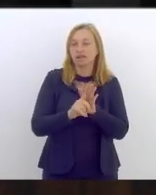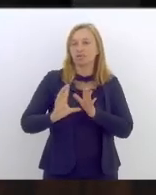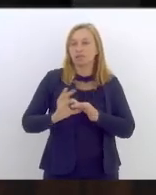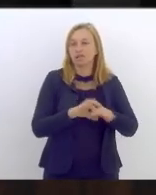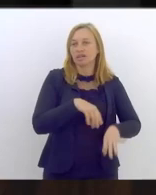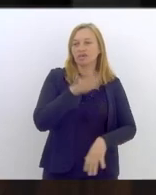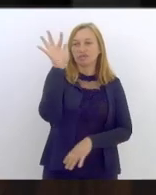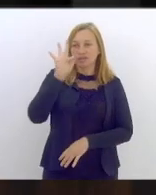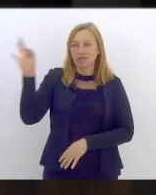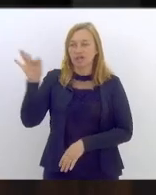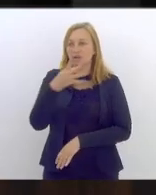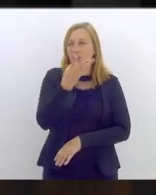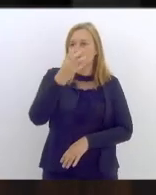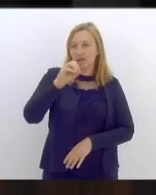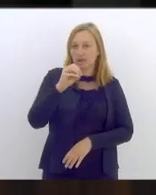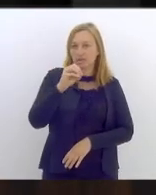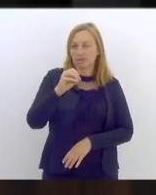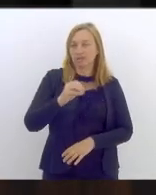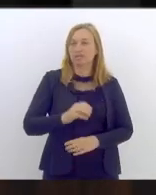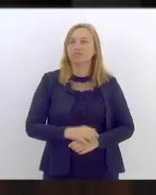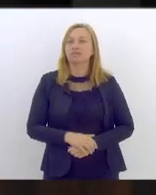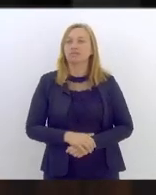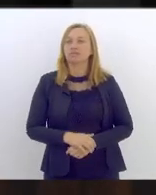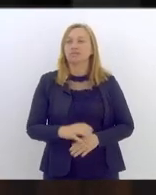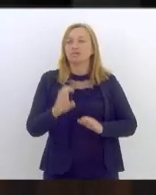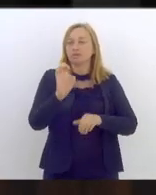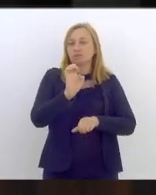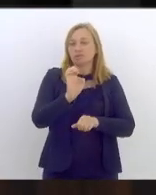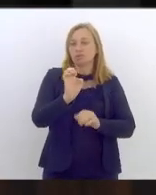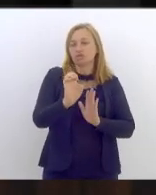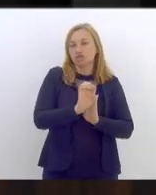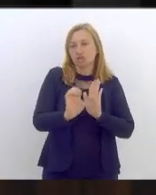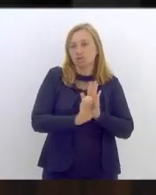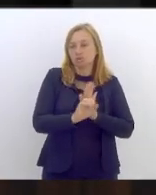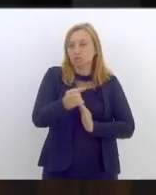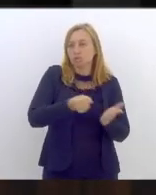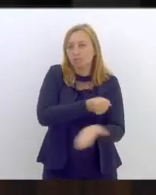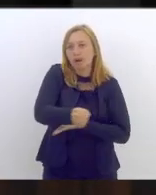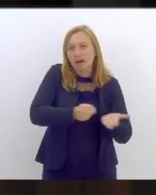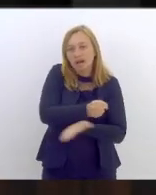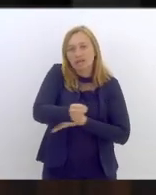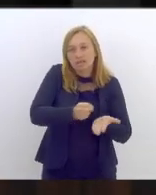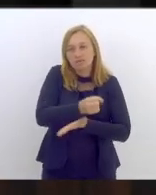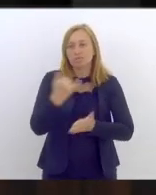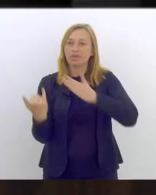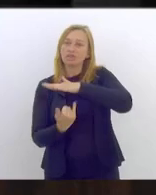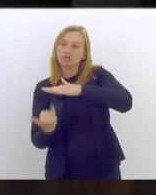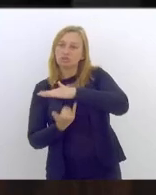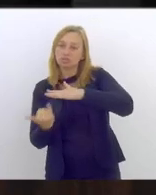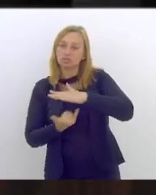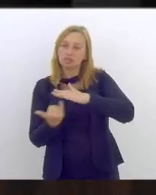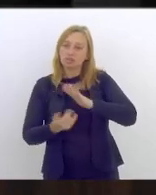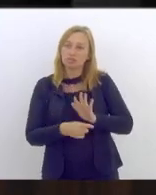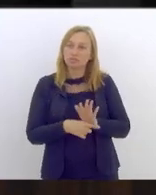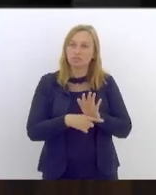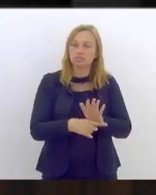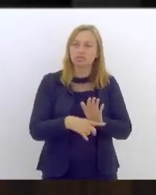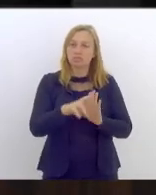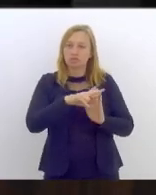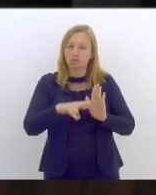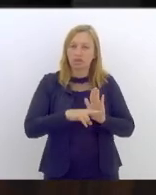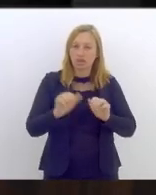complementar Federal 40 a medida definiu um estatuto básico e uniforme para a instituição com atribuições e princípios